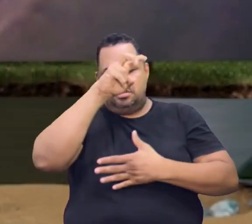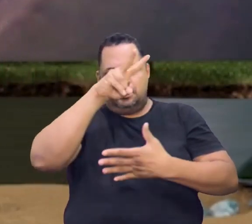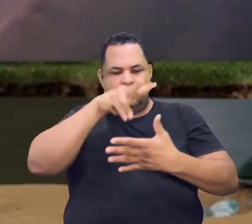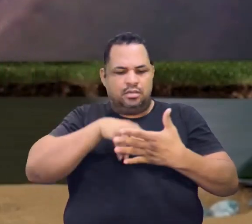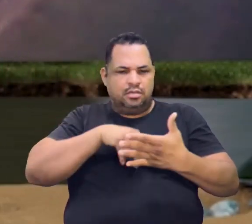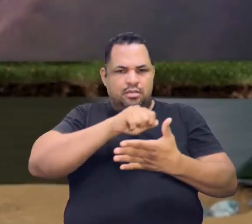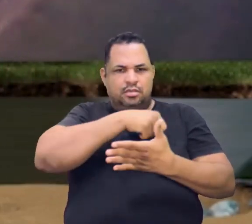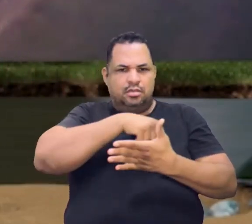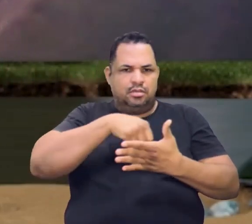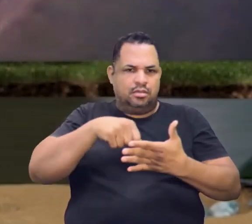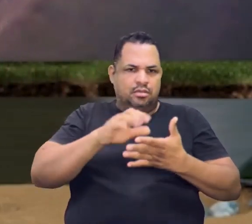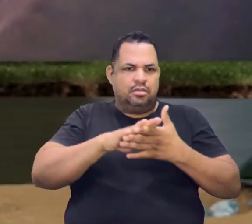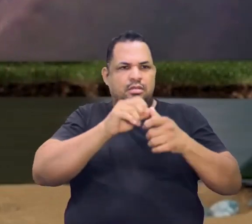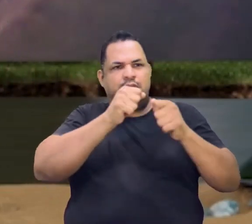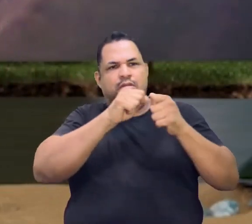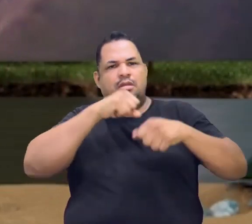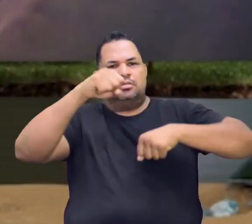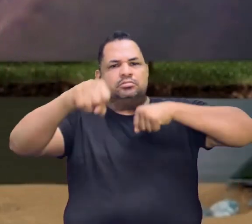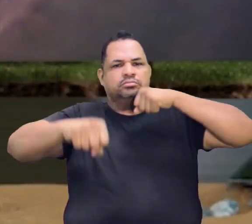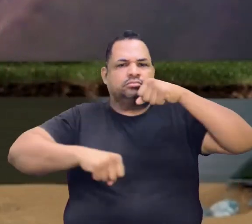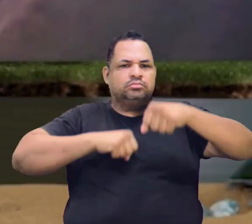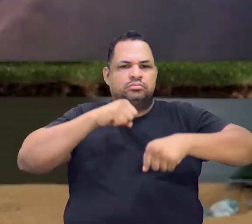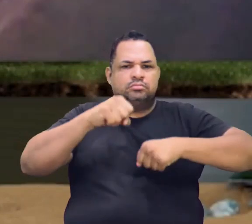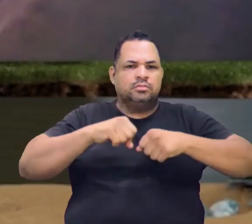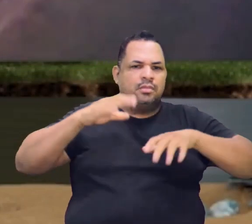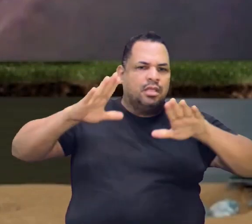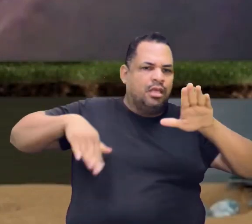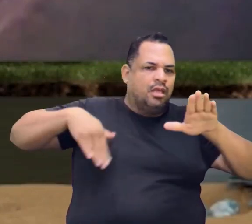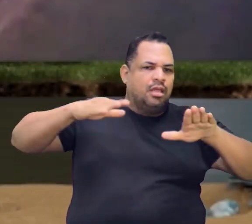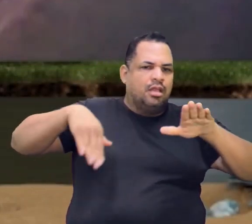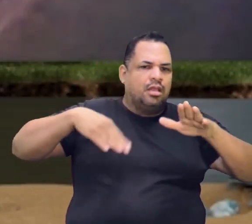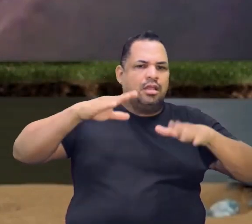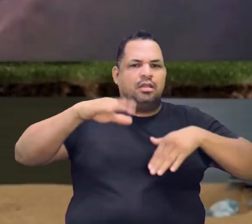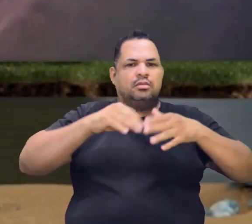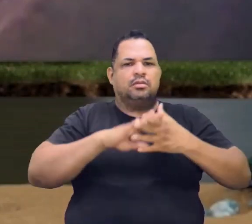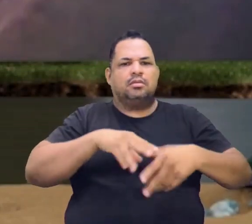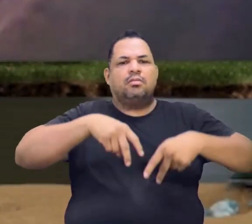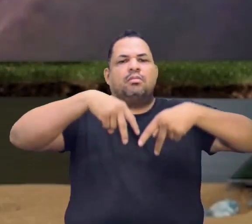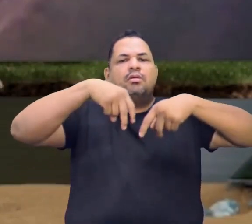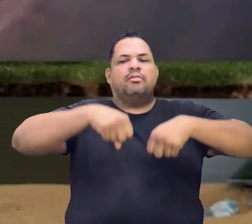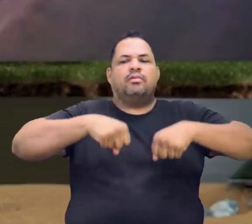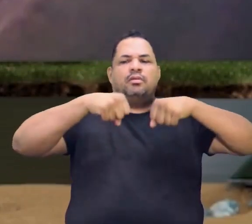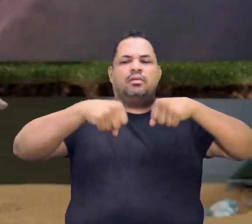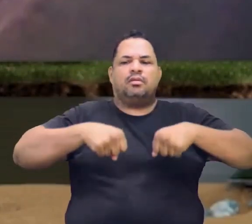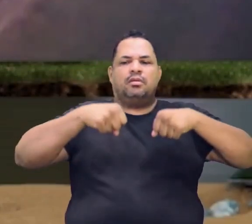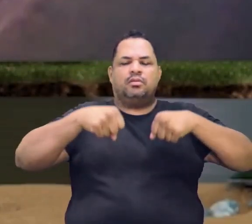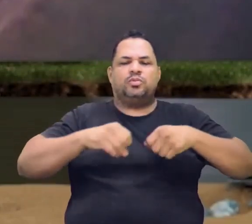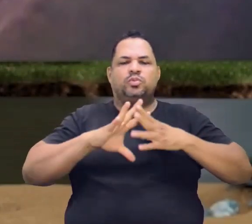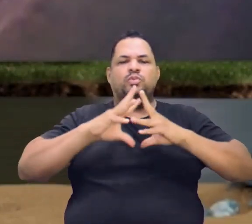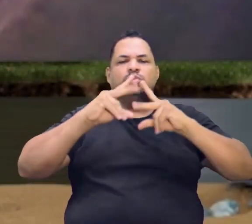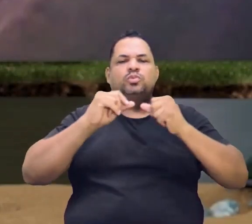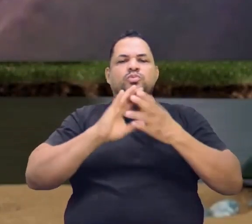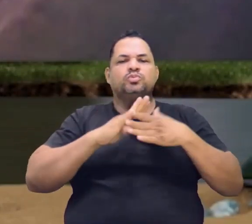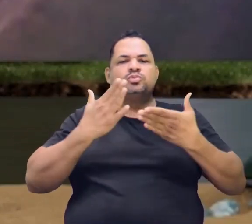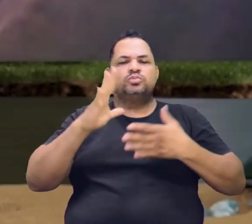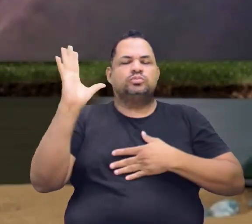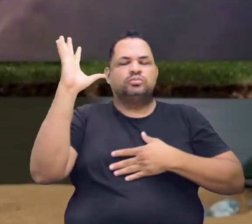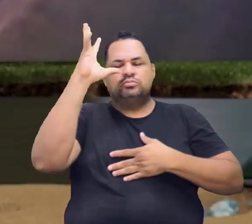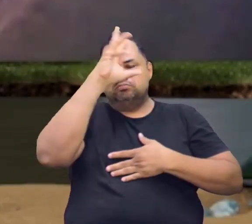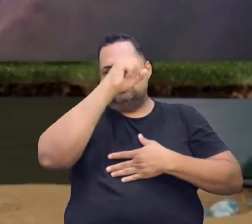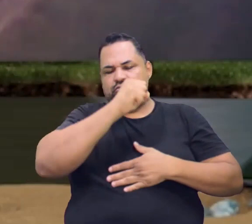escrever, a balar passarinho, andar de bicicleta, a nadar no rio, cavalgar, tudo que uma criança sadia